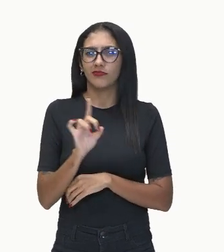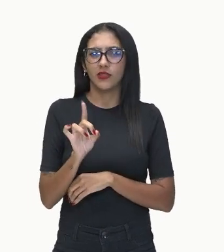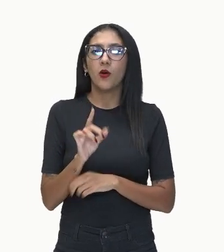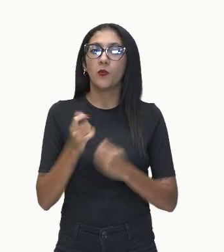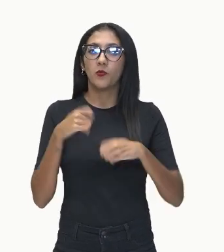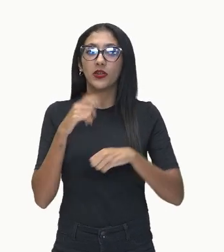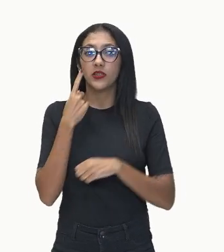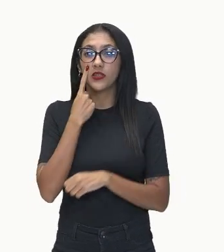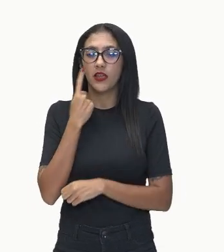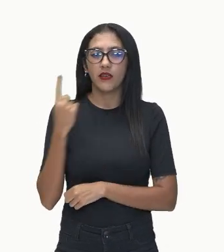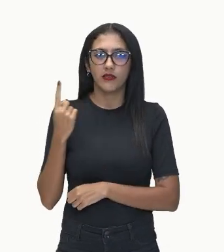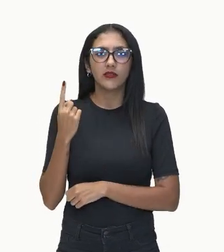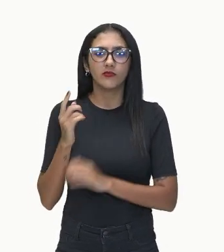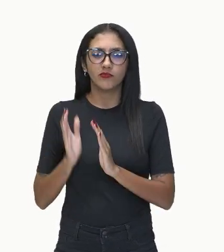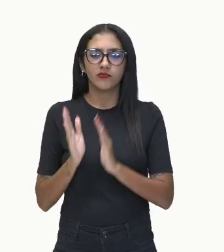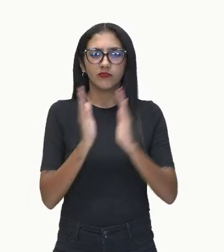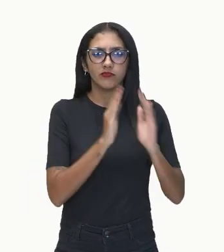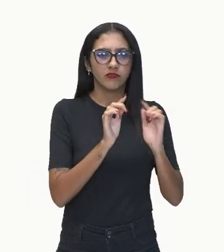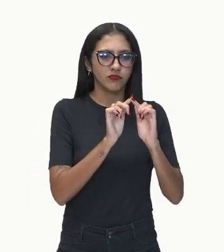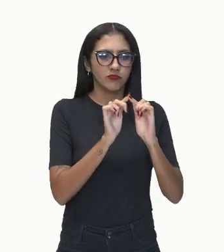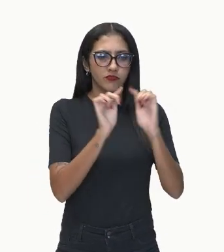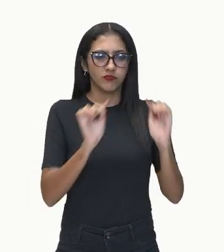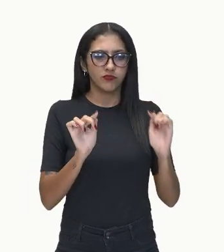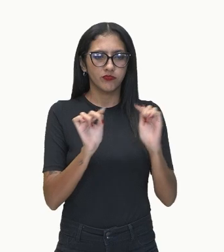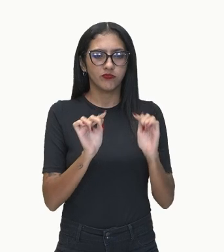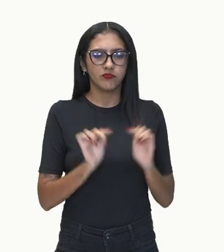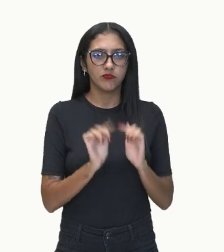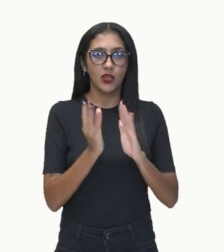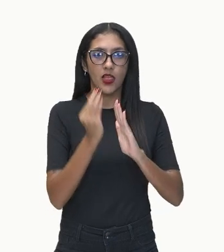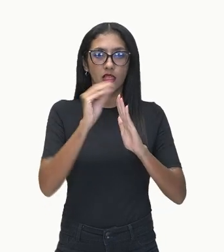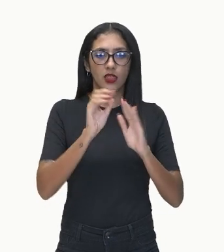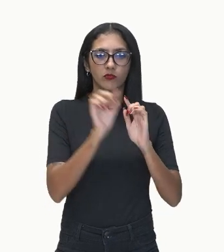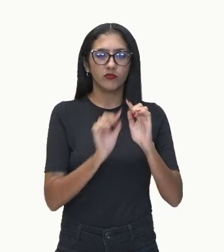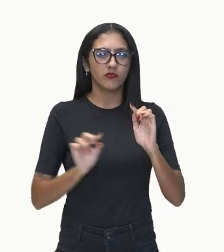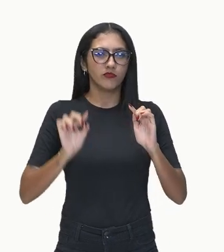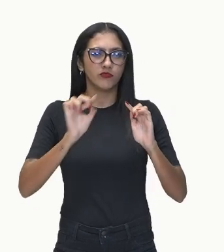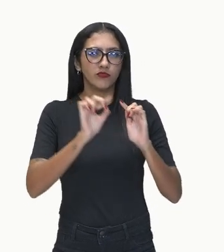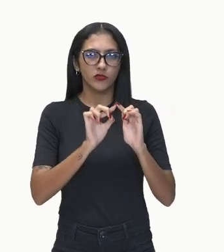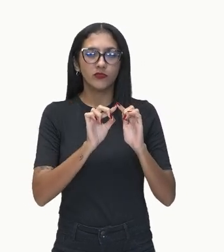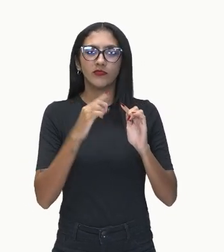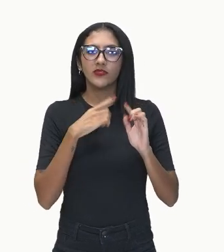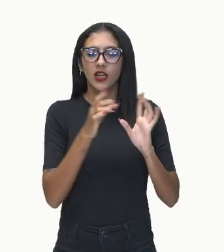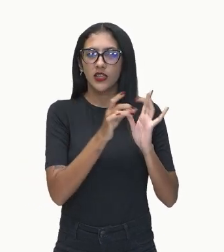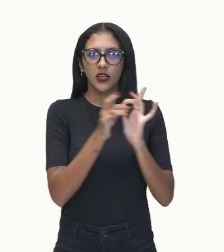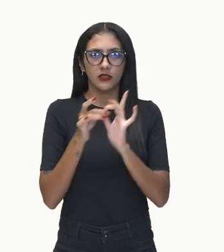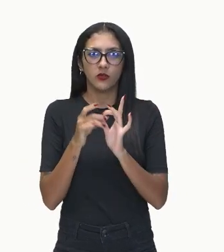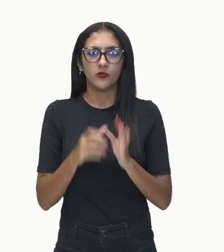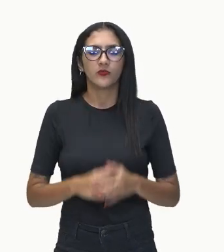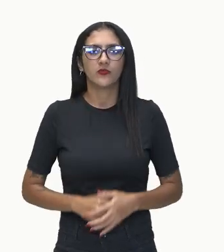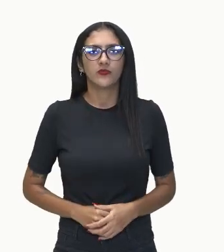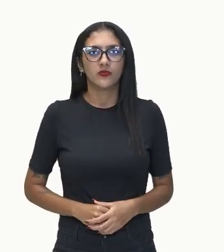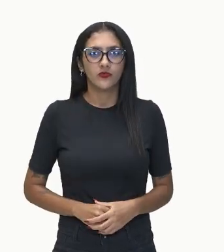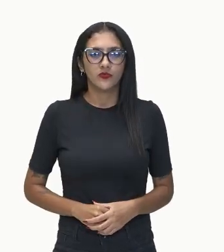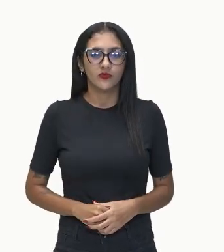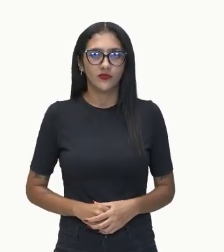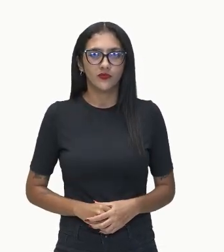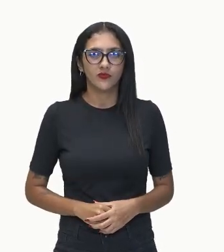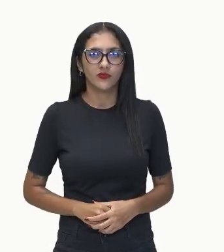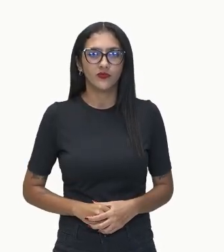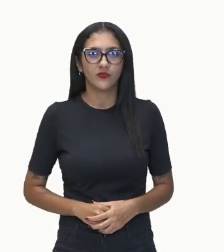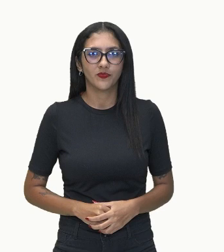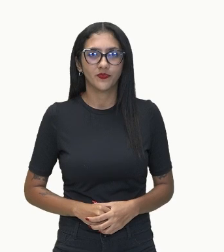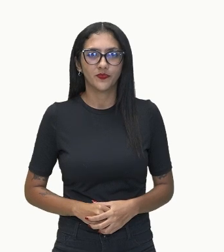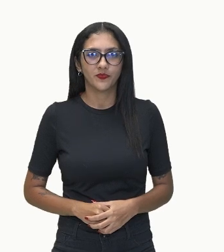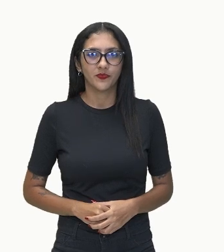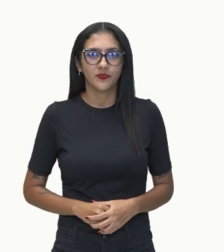essa característica aqui, a hidroxila ligada diretamente a um anel aromático. E a